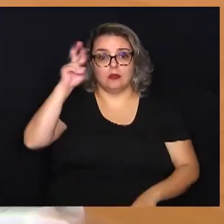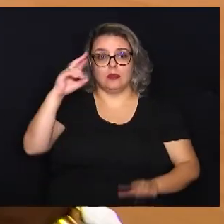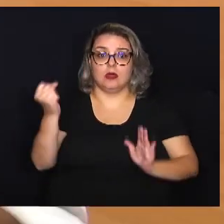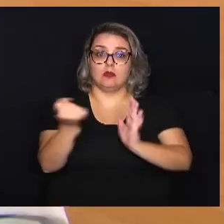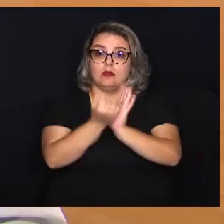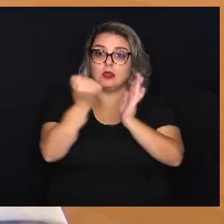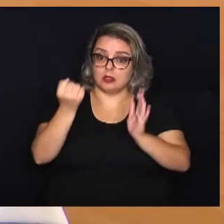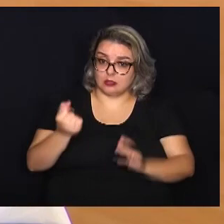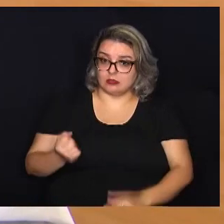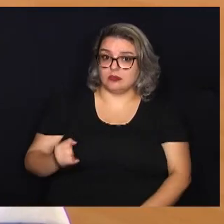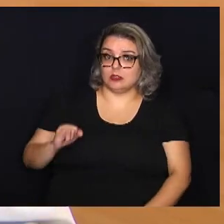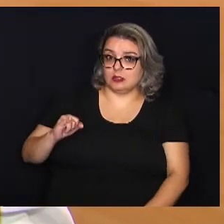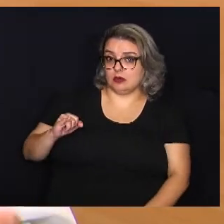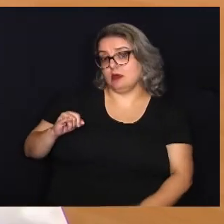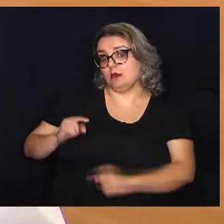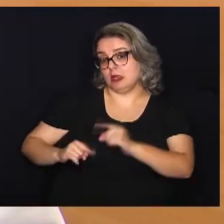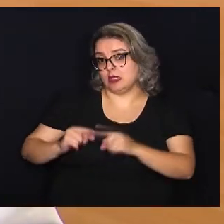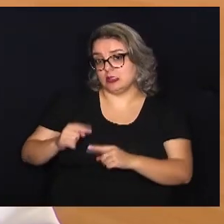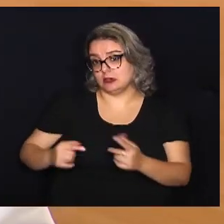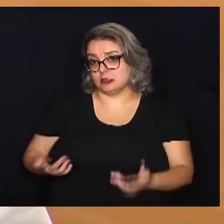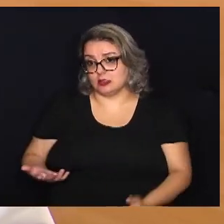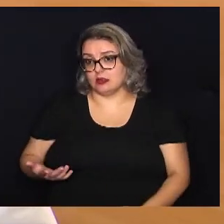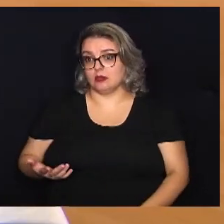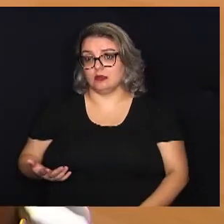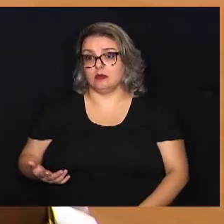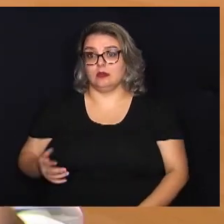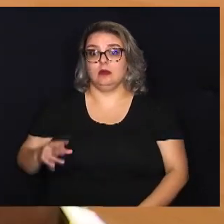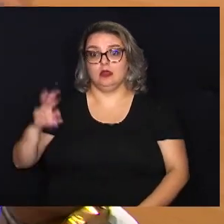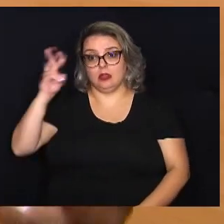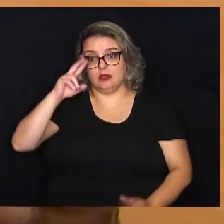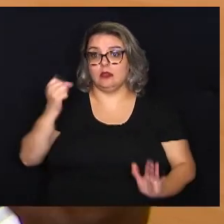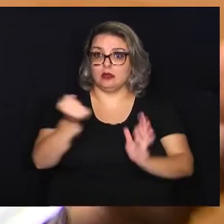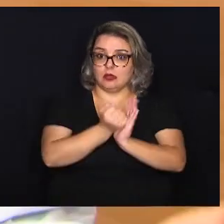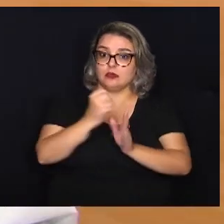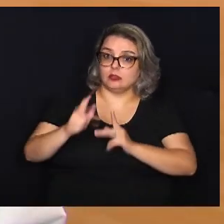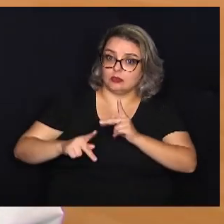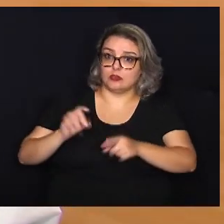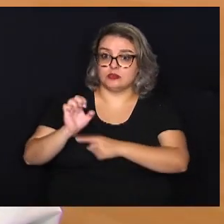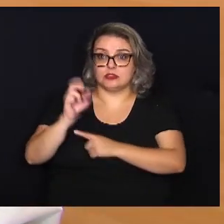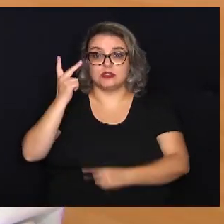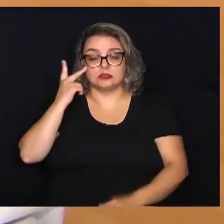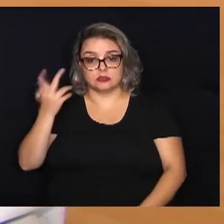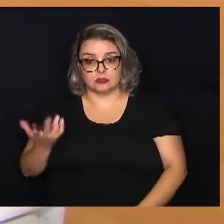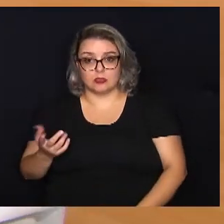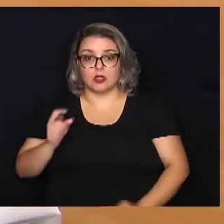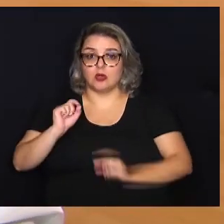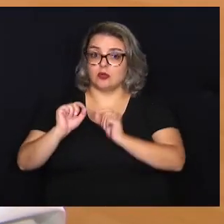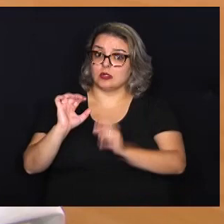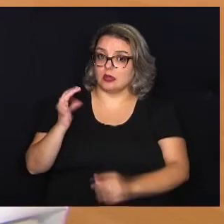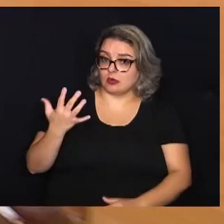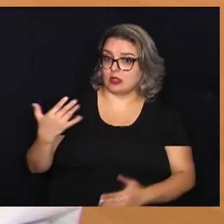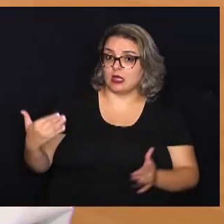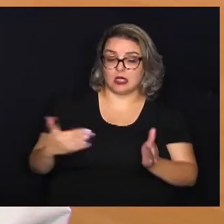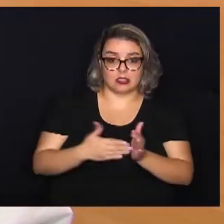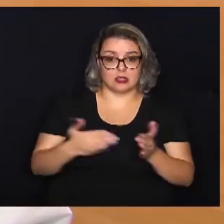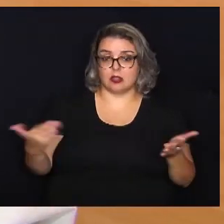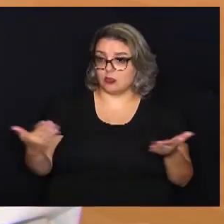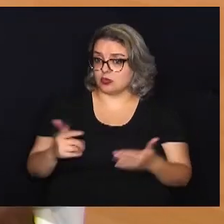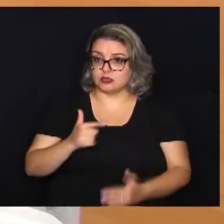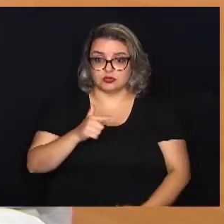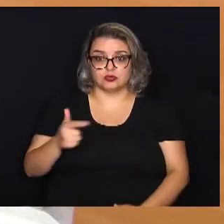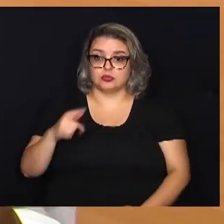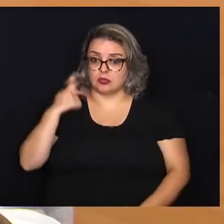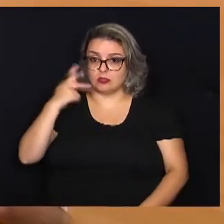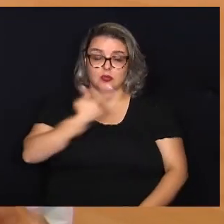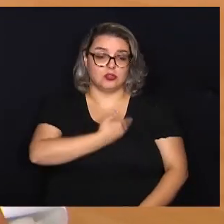O Estado de São Paulo reconheceu os clubes como patrimônio do povo do Estado de São Paulo ocorre que até hoje não teve